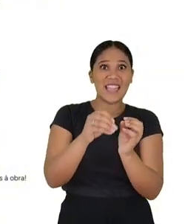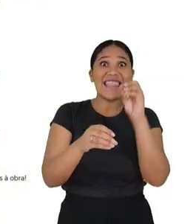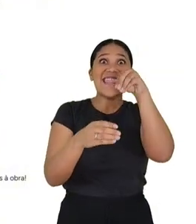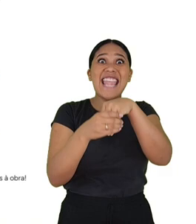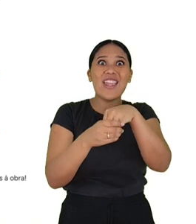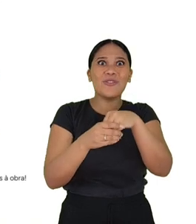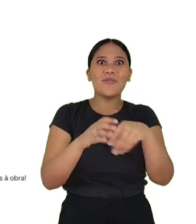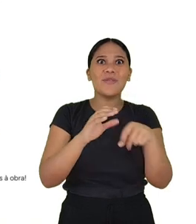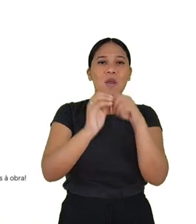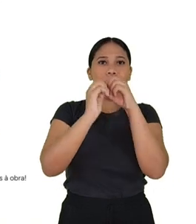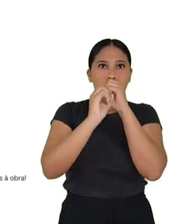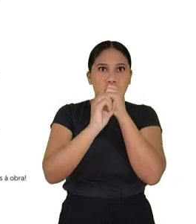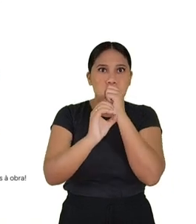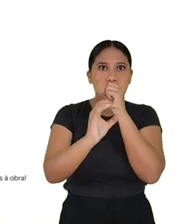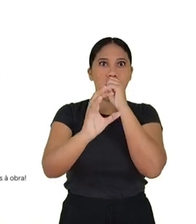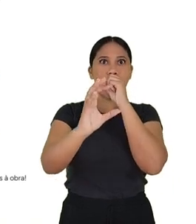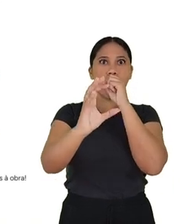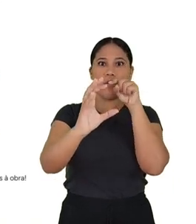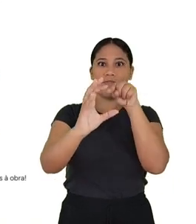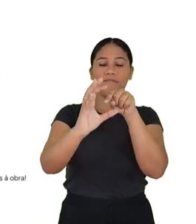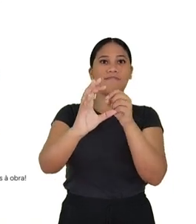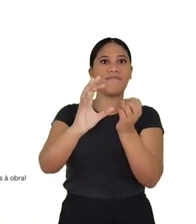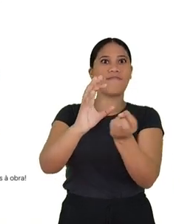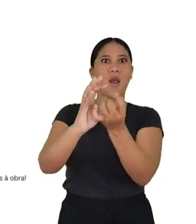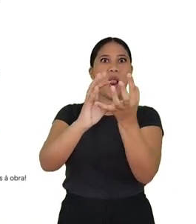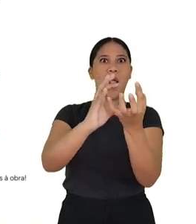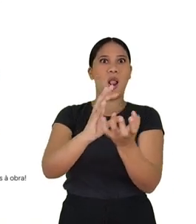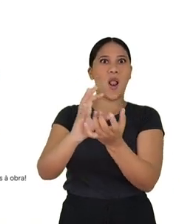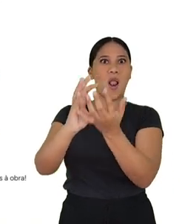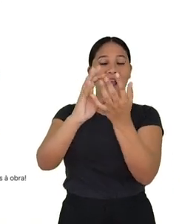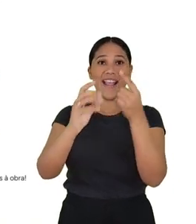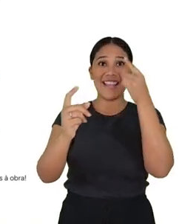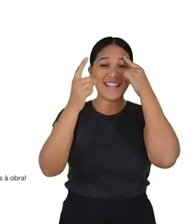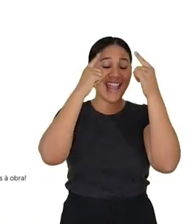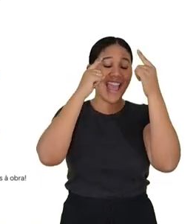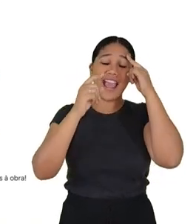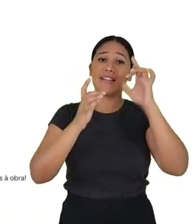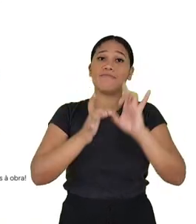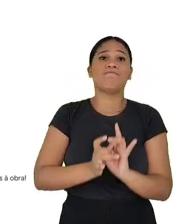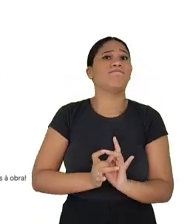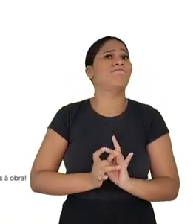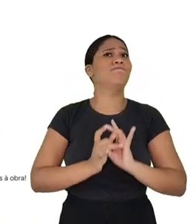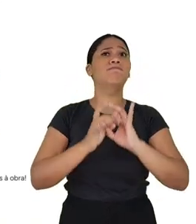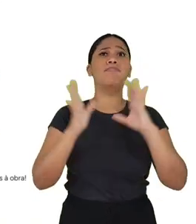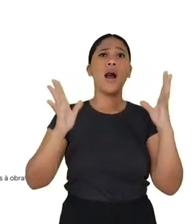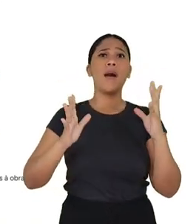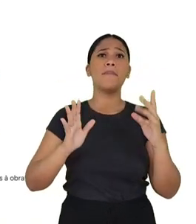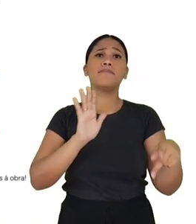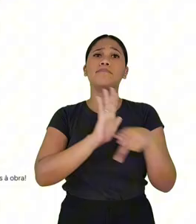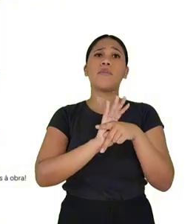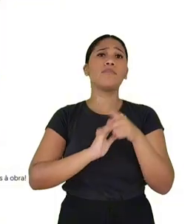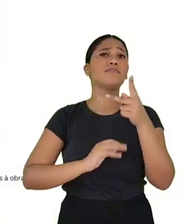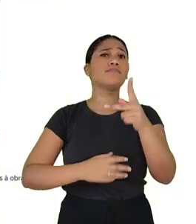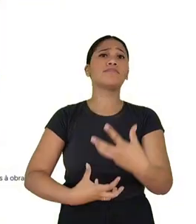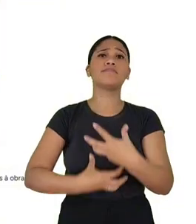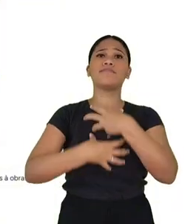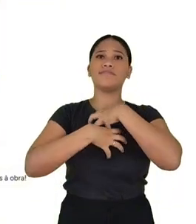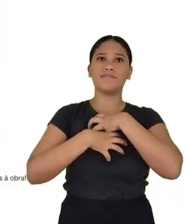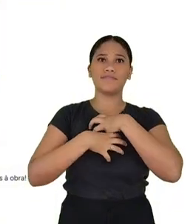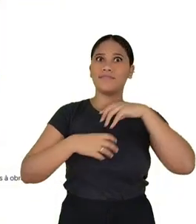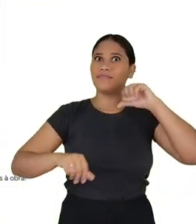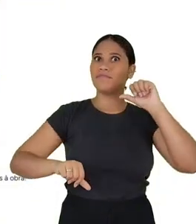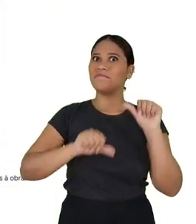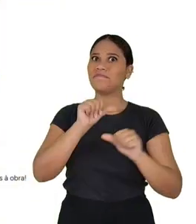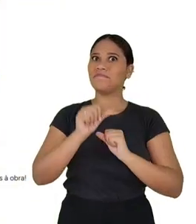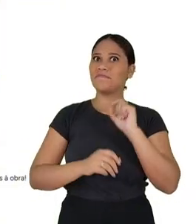possível inserir glitter, enfeites ou pequenos pedaços de papel dentro dela antes de inflá-la. A ideia é usar sua